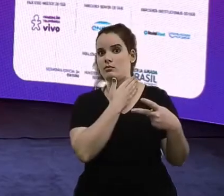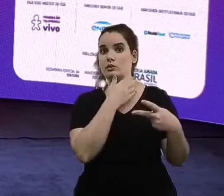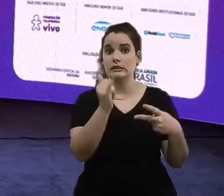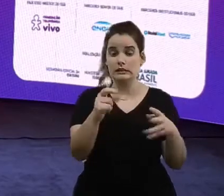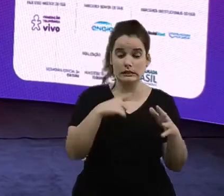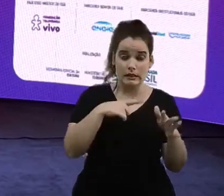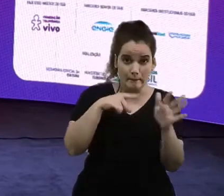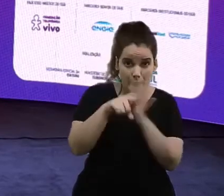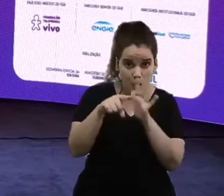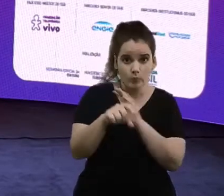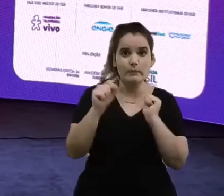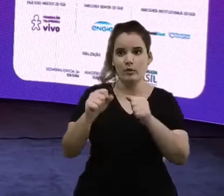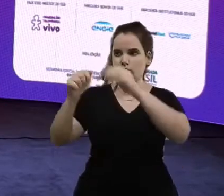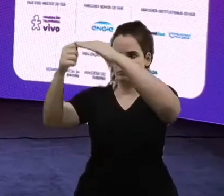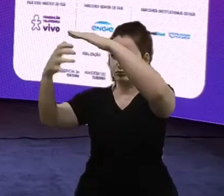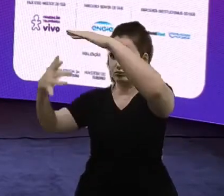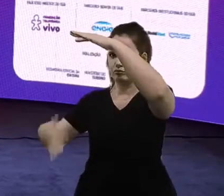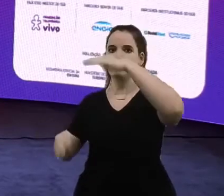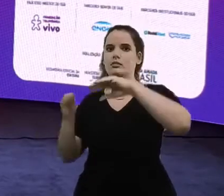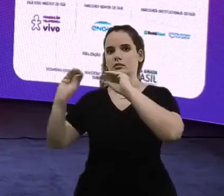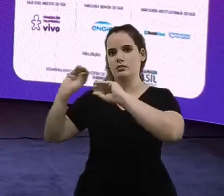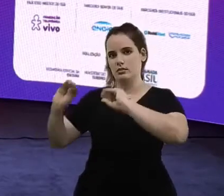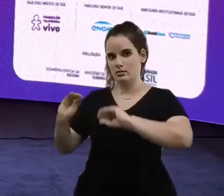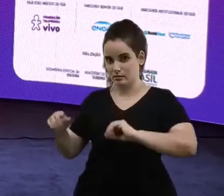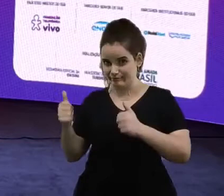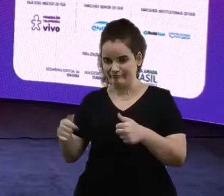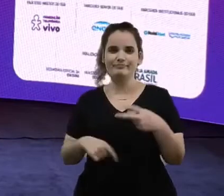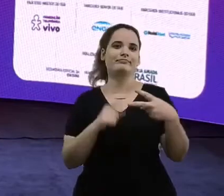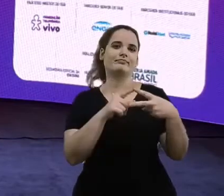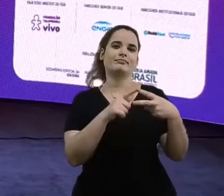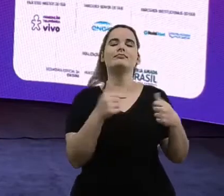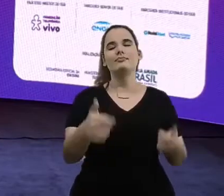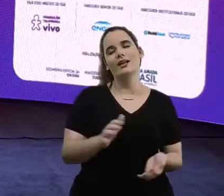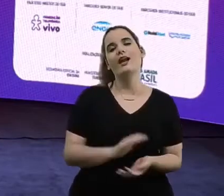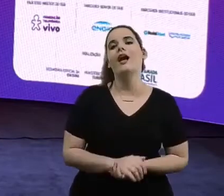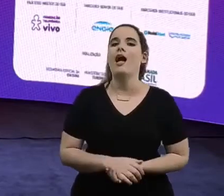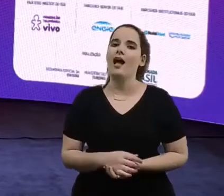tá? Então, boa noite, pessoal.